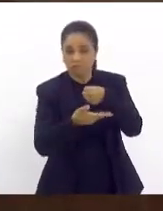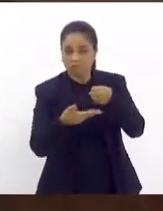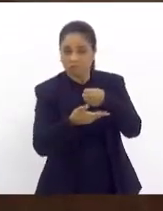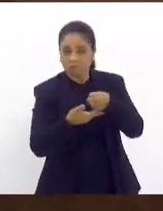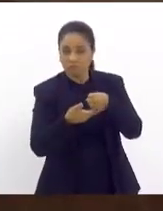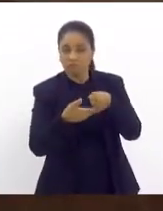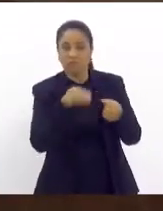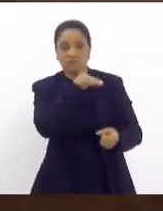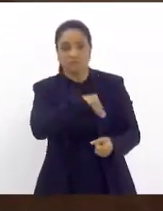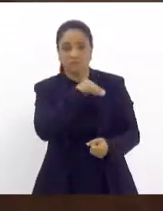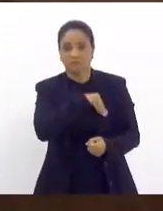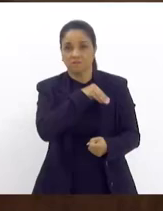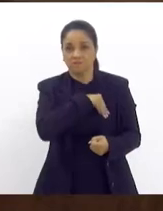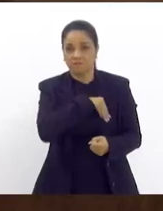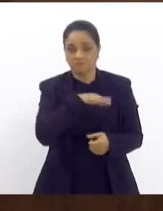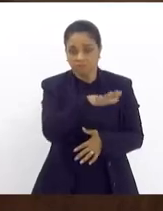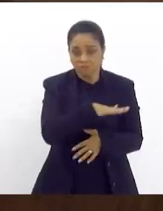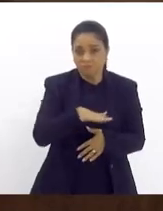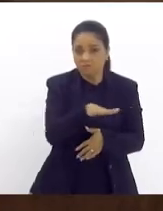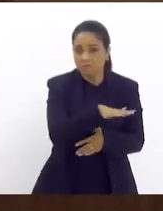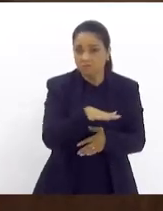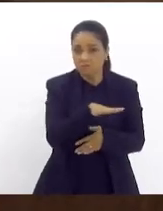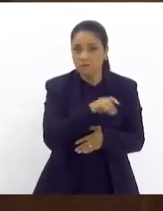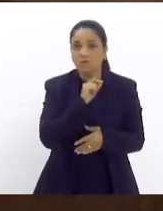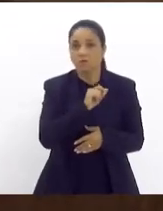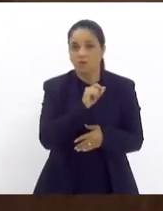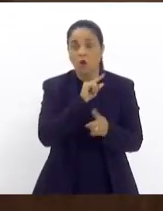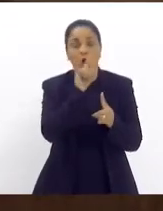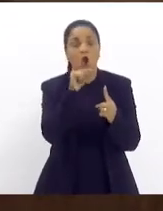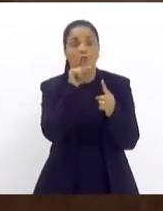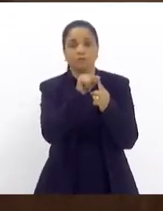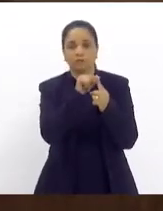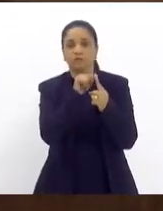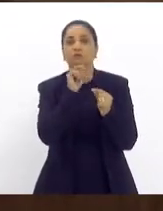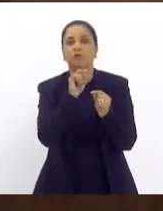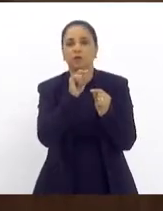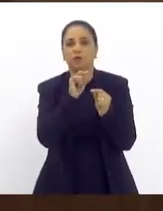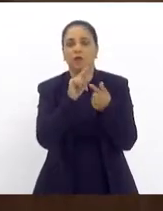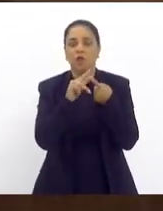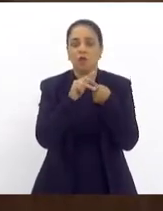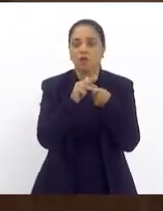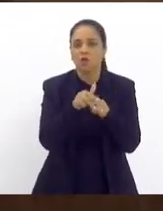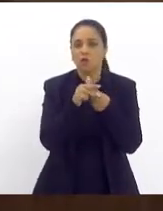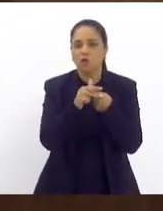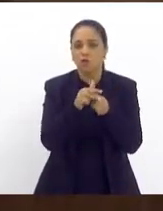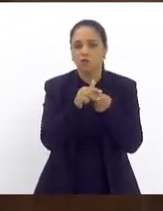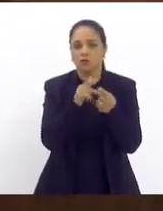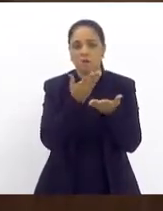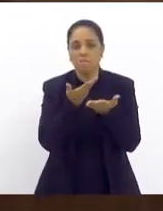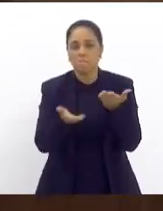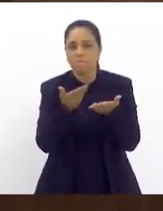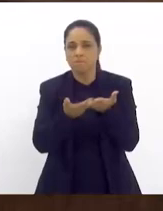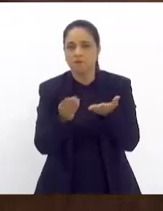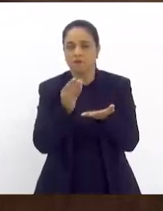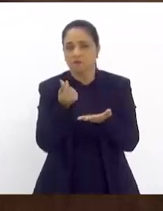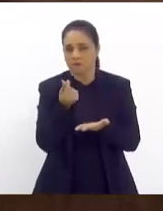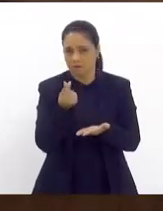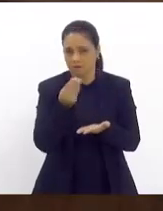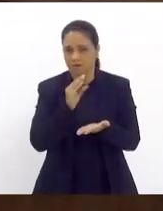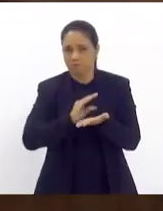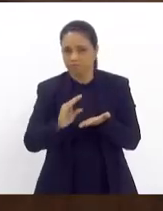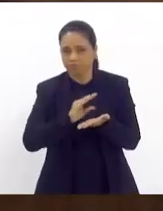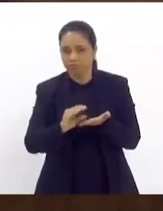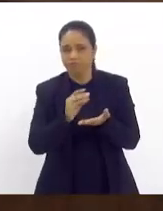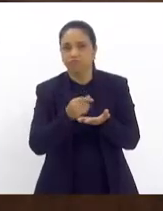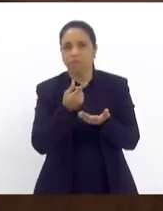regional que tenha como objetivo final corrigir essas perdas acumuladas nos últimos anos e